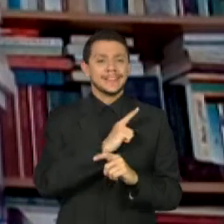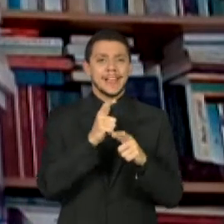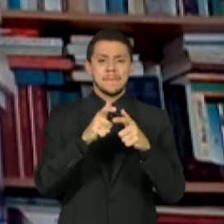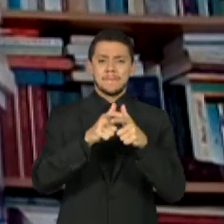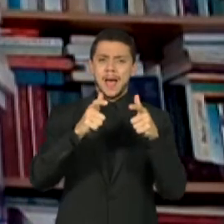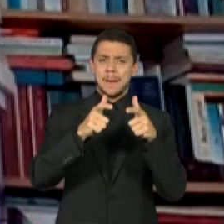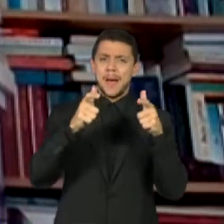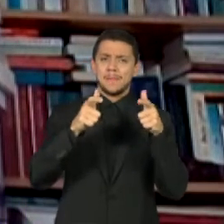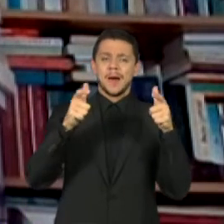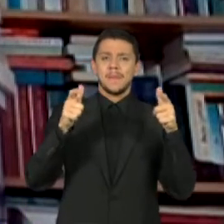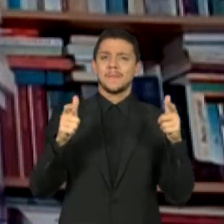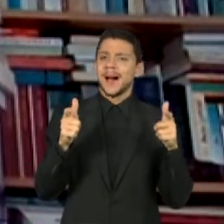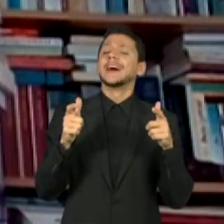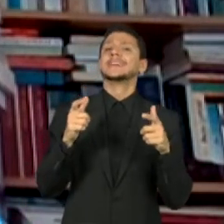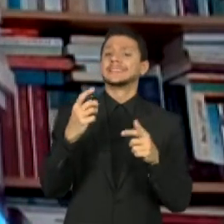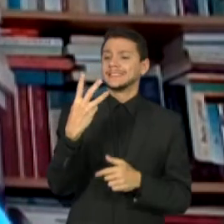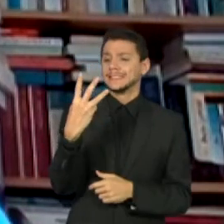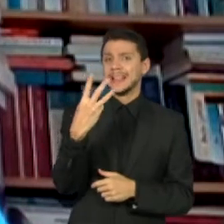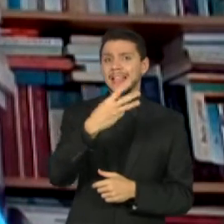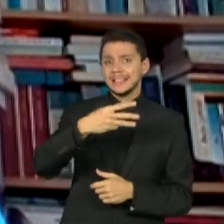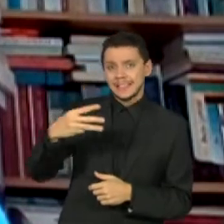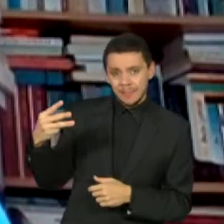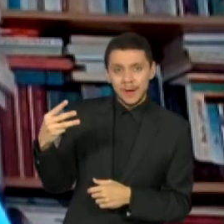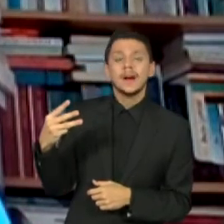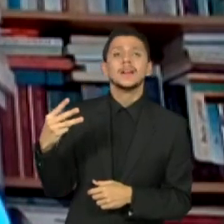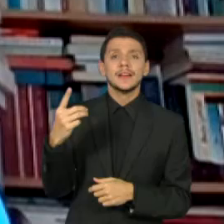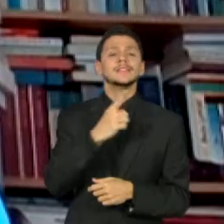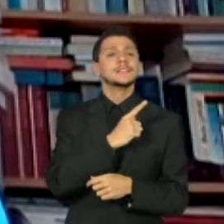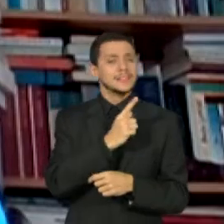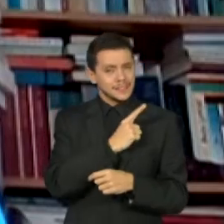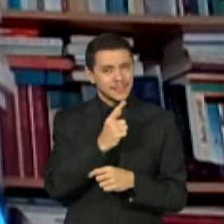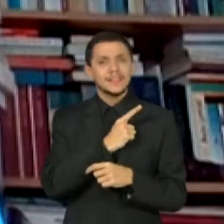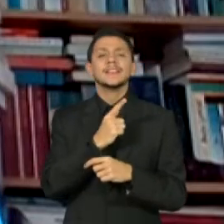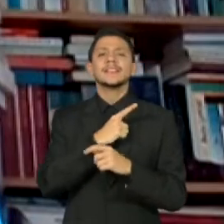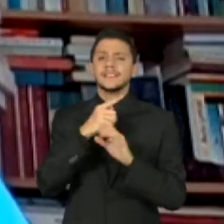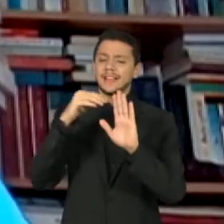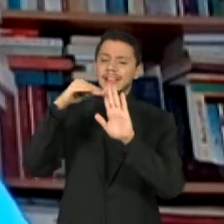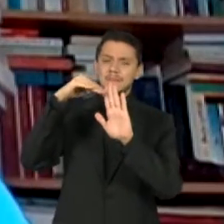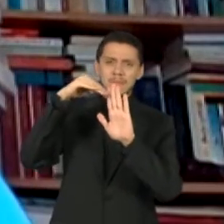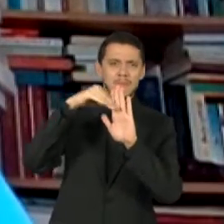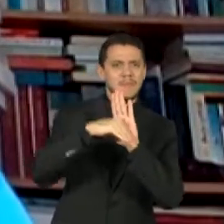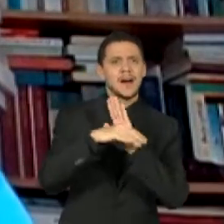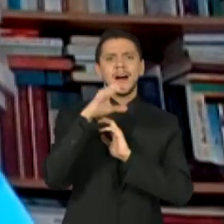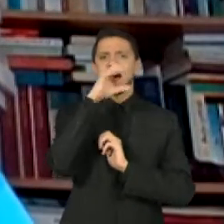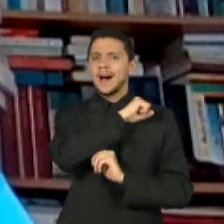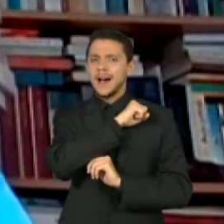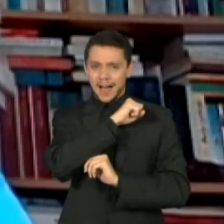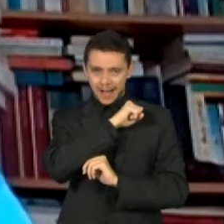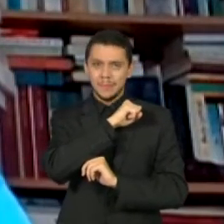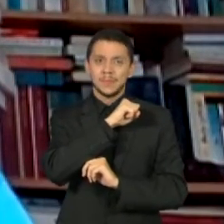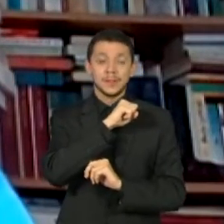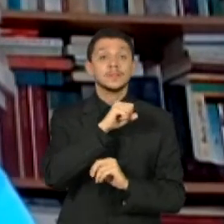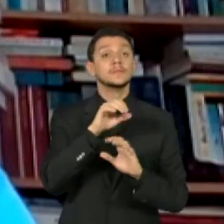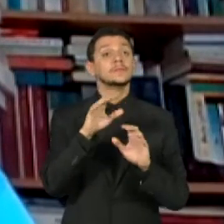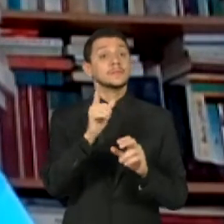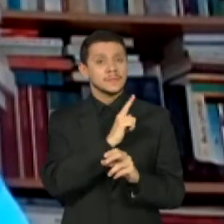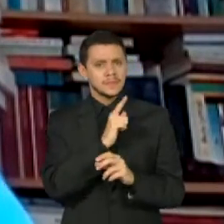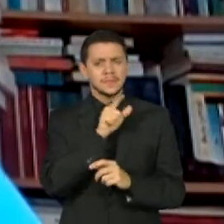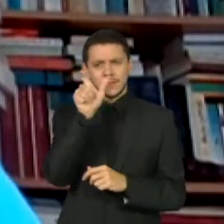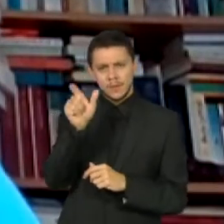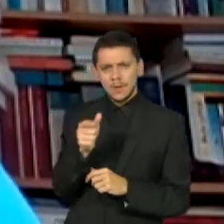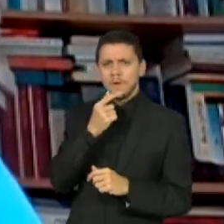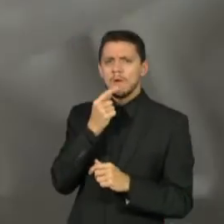longo de 3 semanas, um pequeno platô e uma queda igualmente rápida. Para este infectologista, este ano